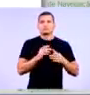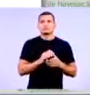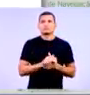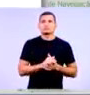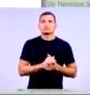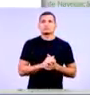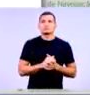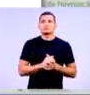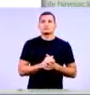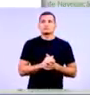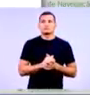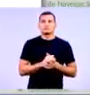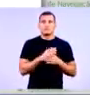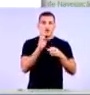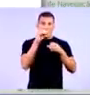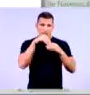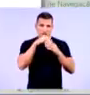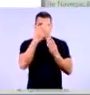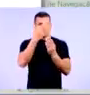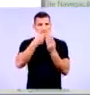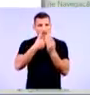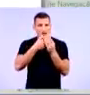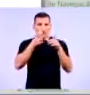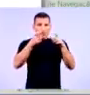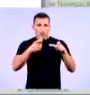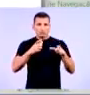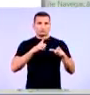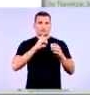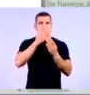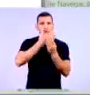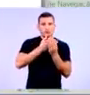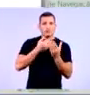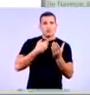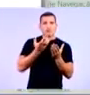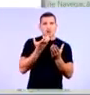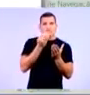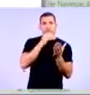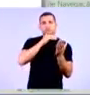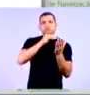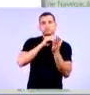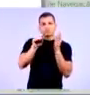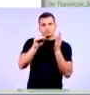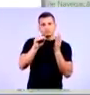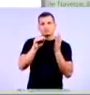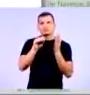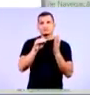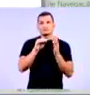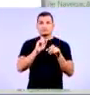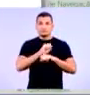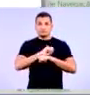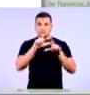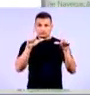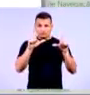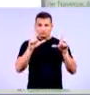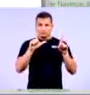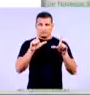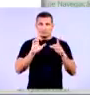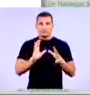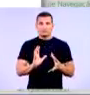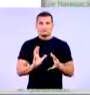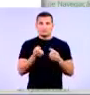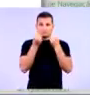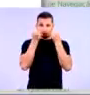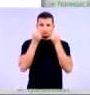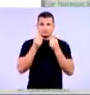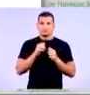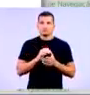né, escolhi dentro da minha pasta onde que está esse arquivo que eu quero enviar, abrir, salvo. E aí